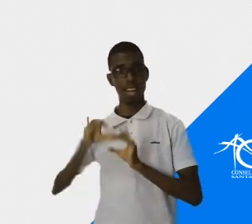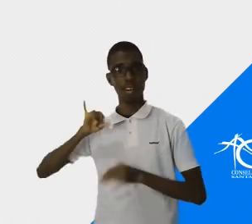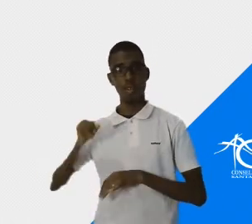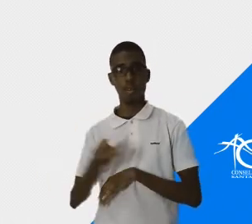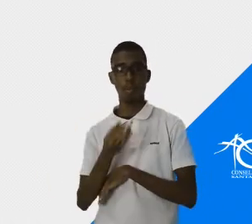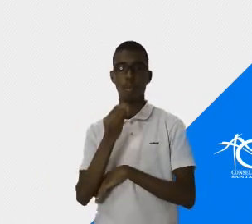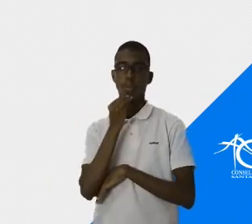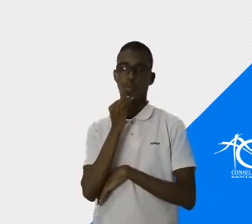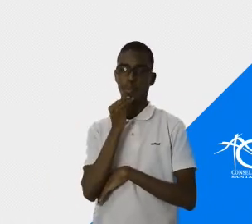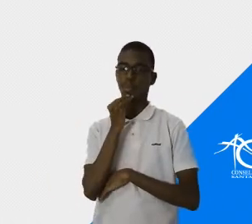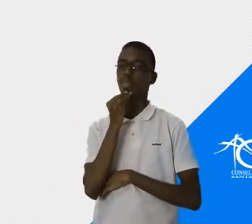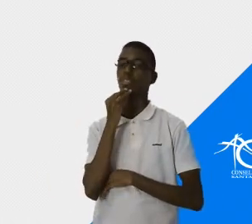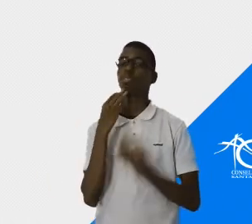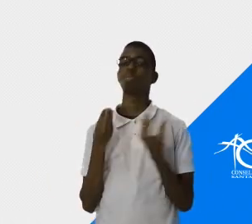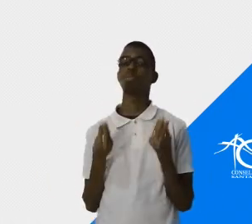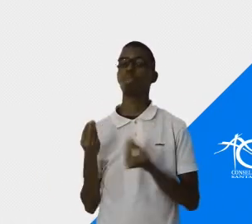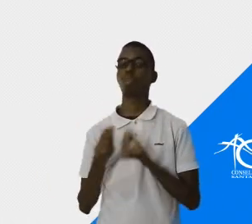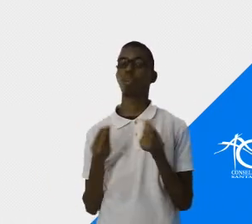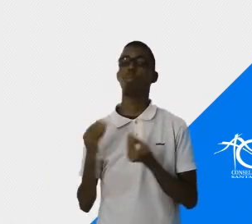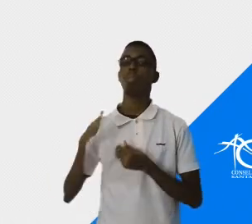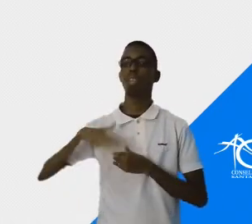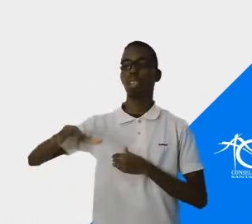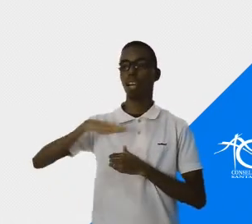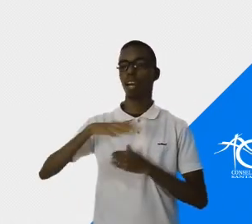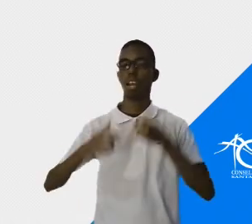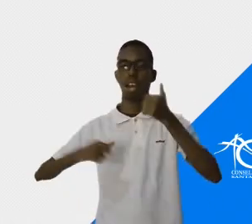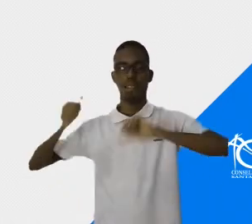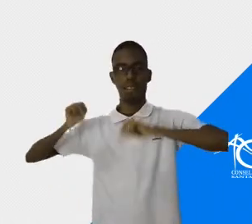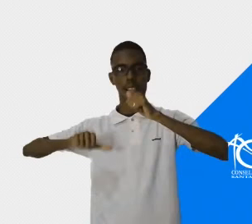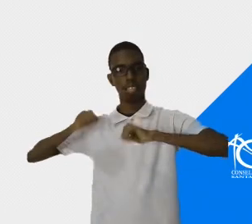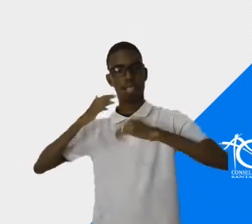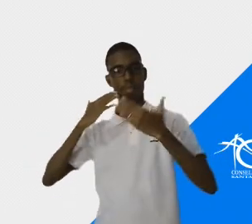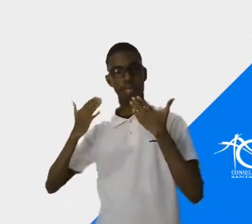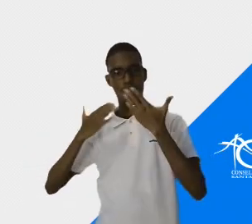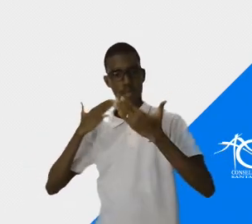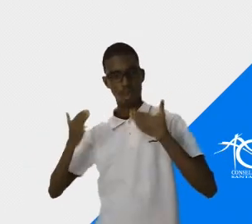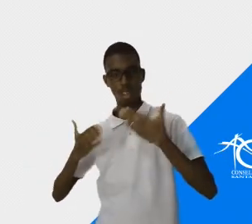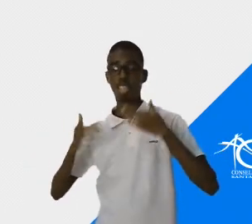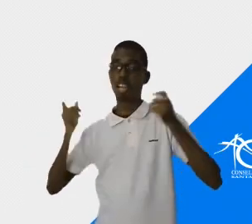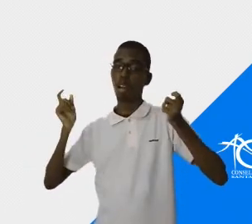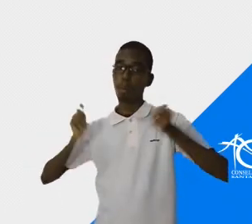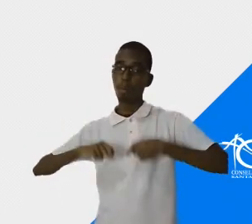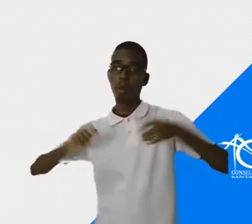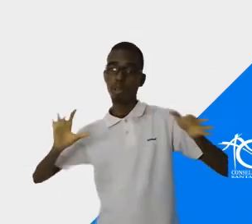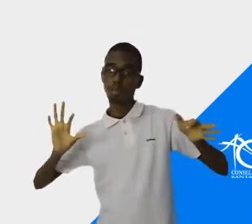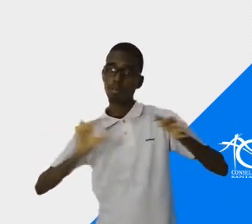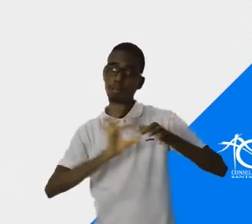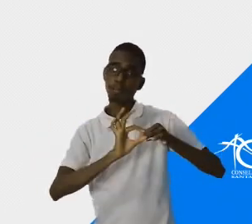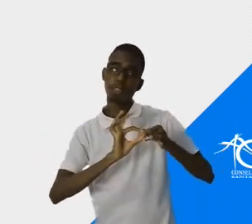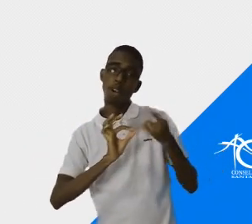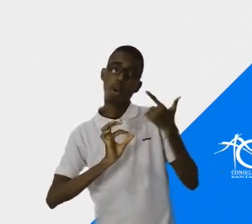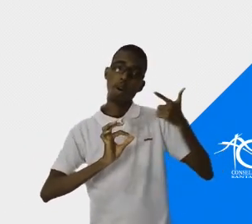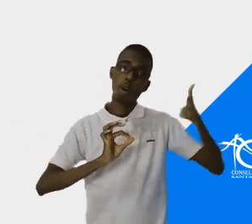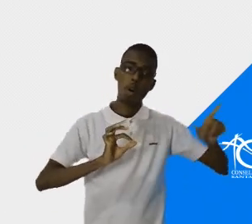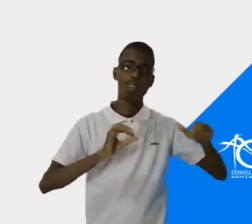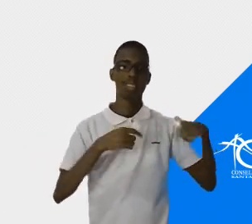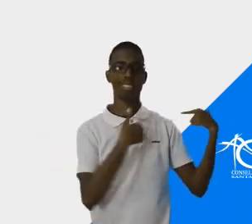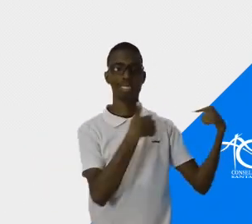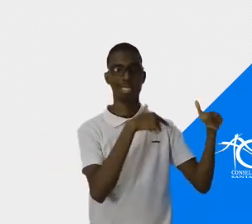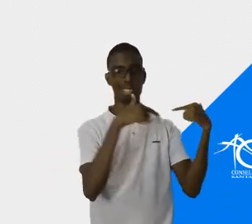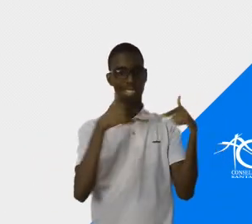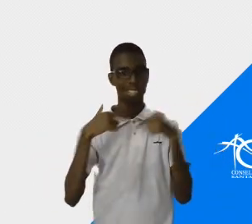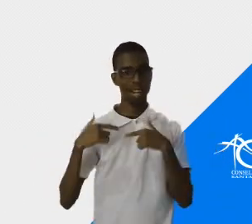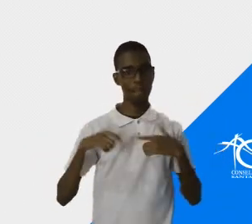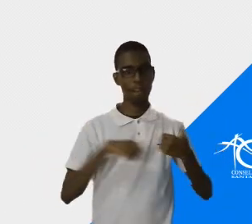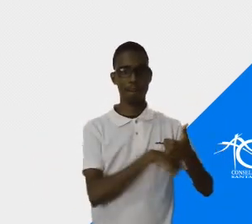medida o campo da avaliação psicológica no trânsito pode se integrar com outras atividades profissionais ligadas ao